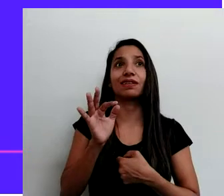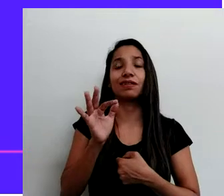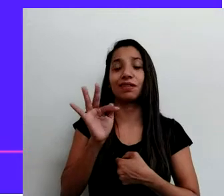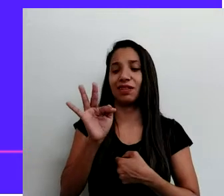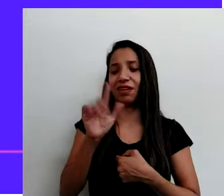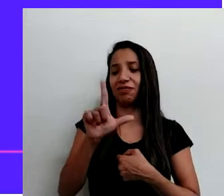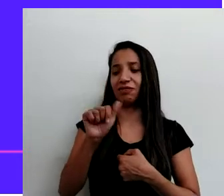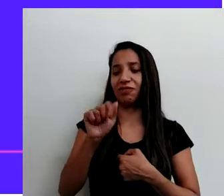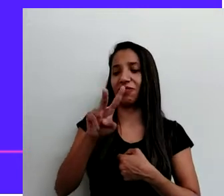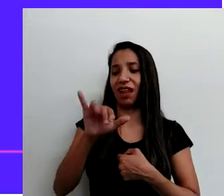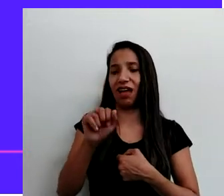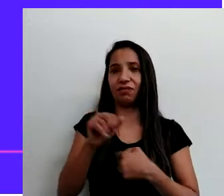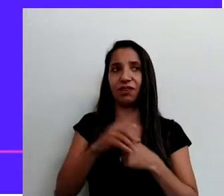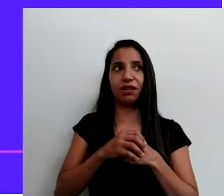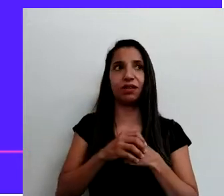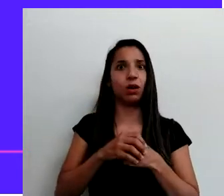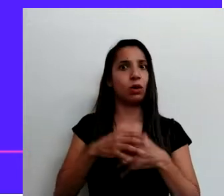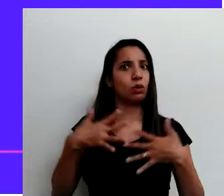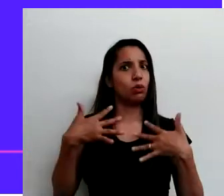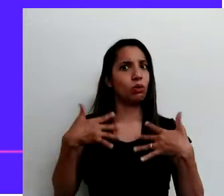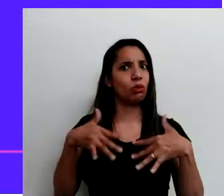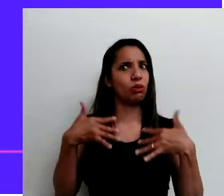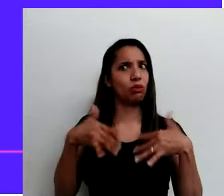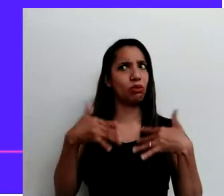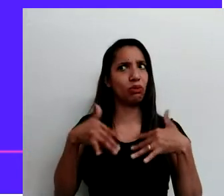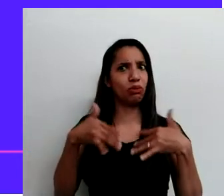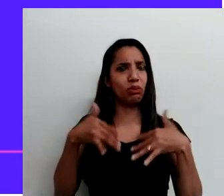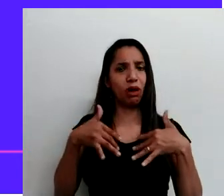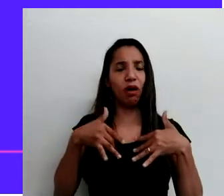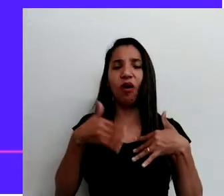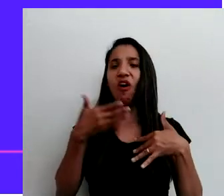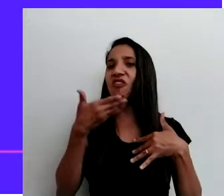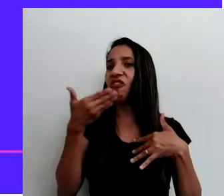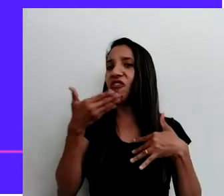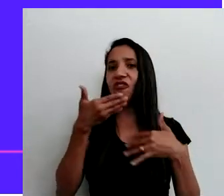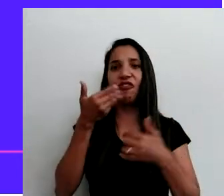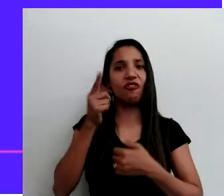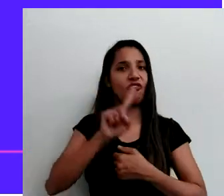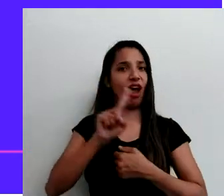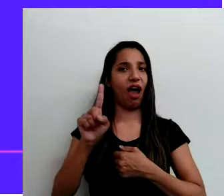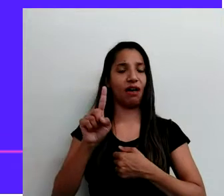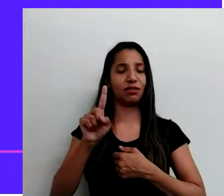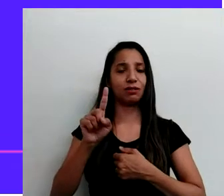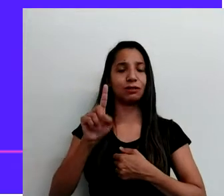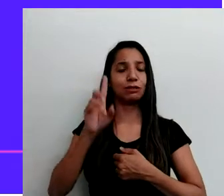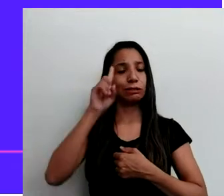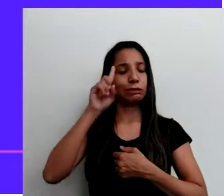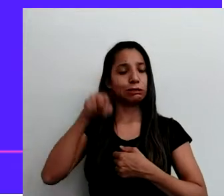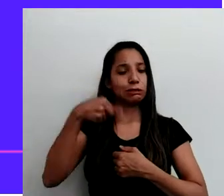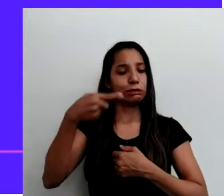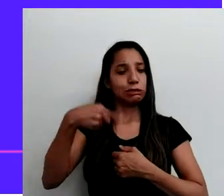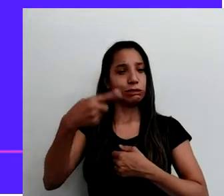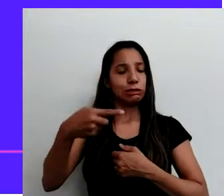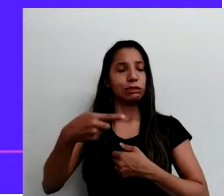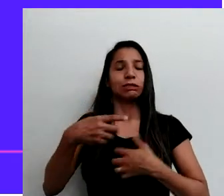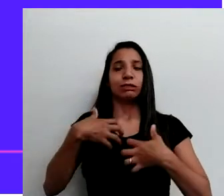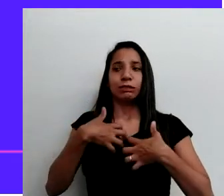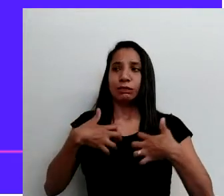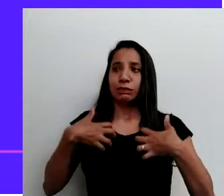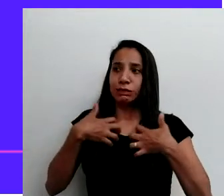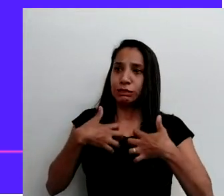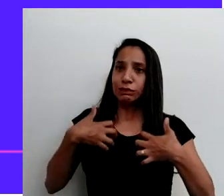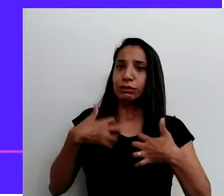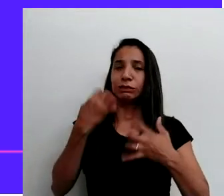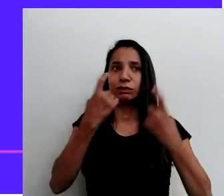cobertura, nossa, que nos custa muito diariamente, mas ela tem um propósito, tá? Então, é isso que eu acho